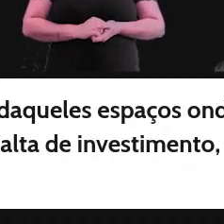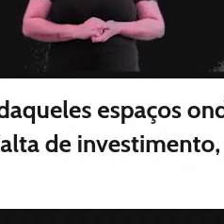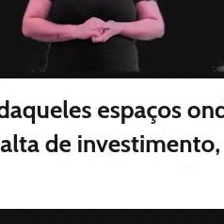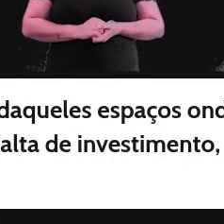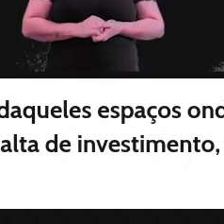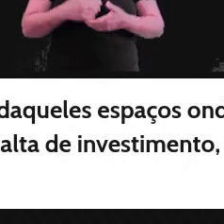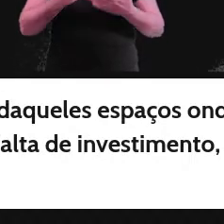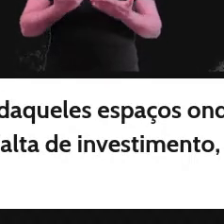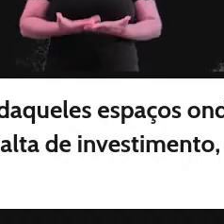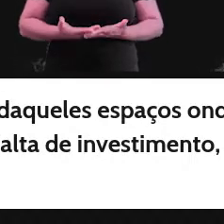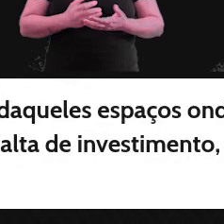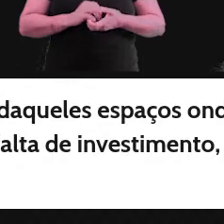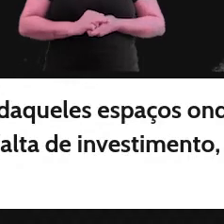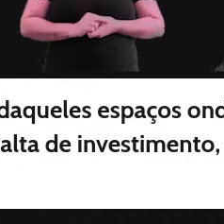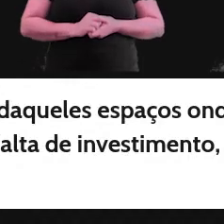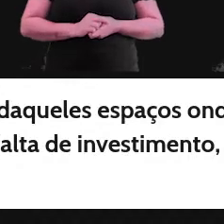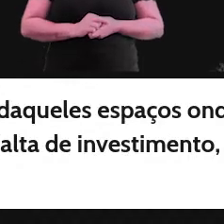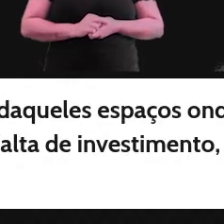Bom, vamos lá.